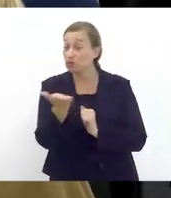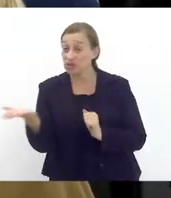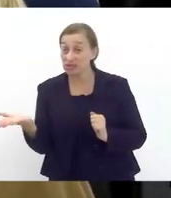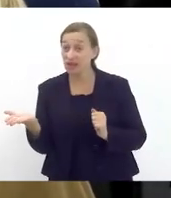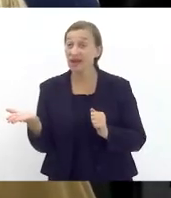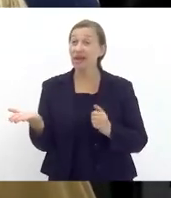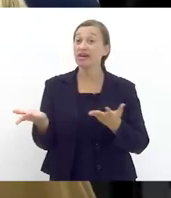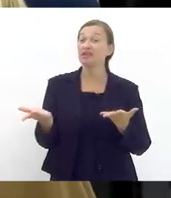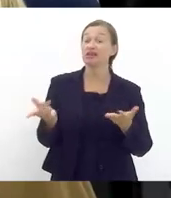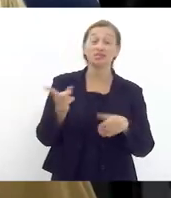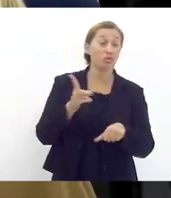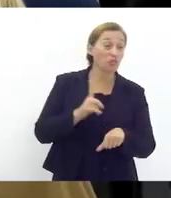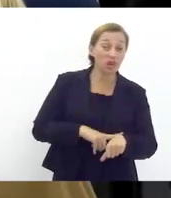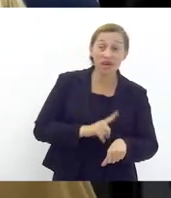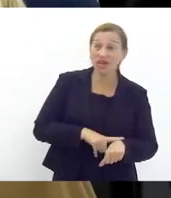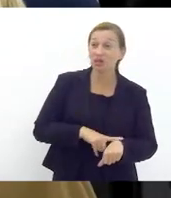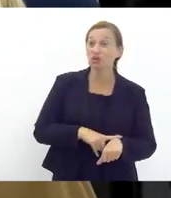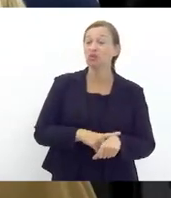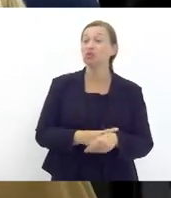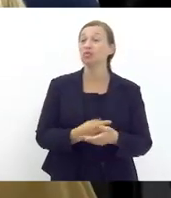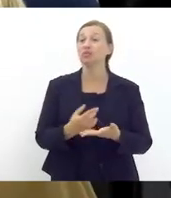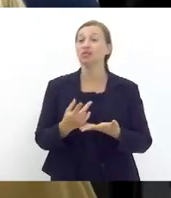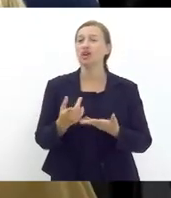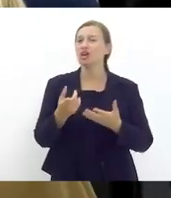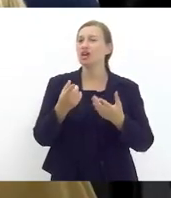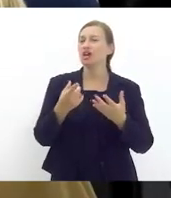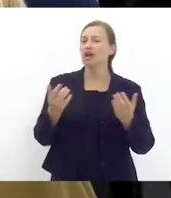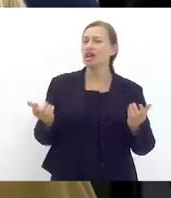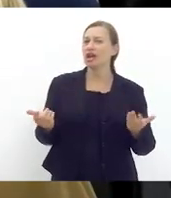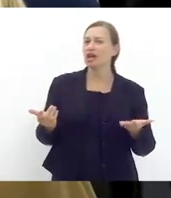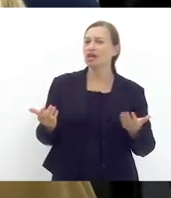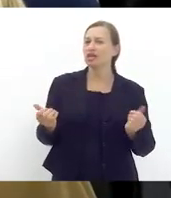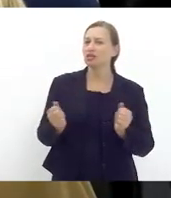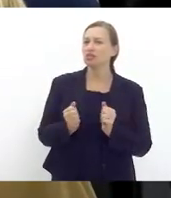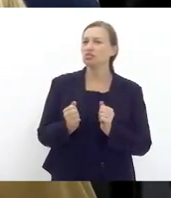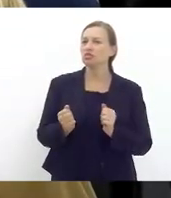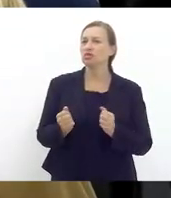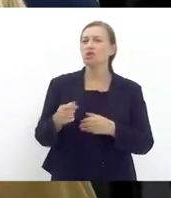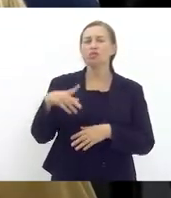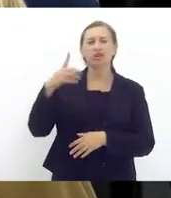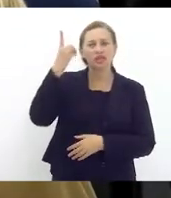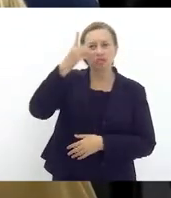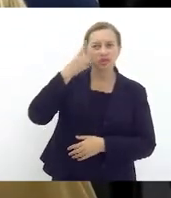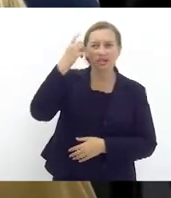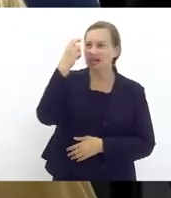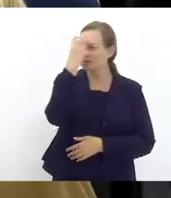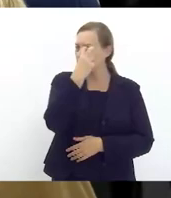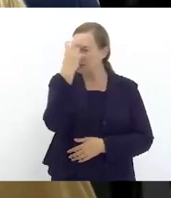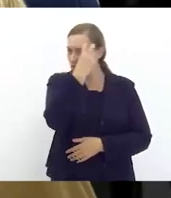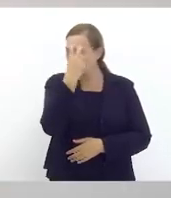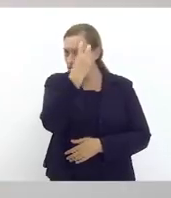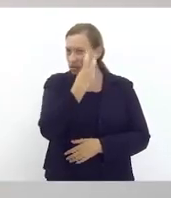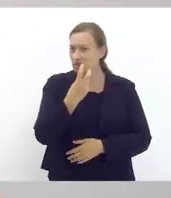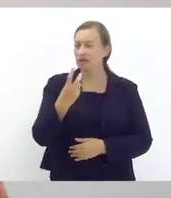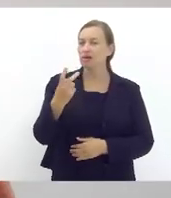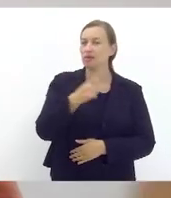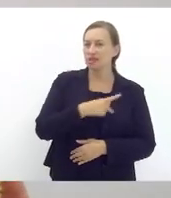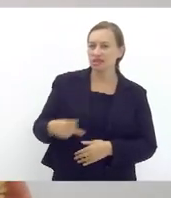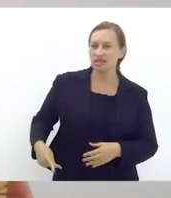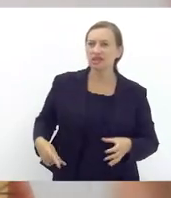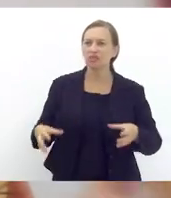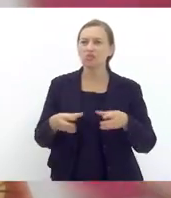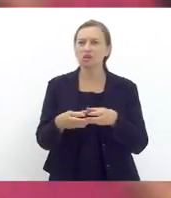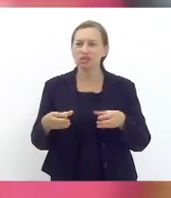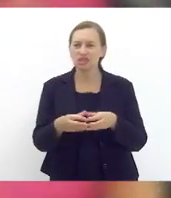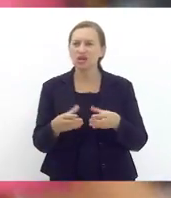dispositivo dividindo esse espaço com a deputada Verônica Presidente dessa comissão com